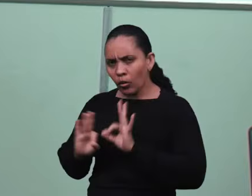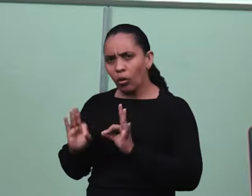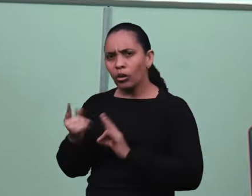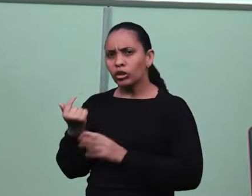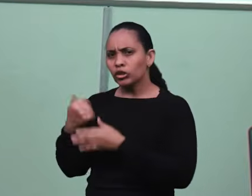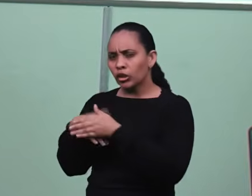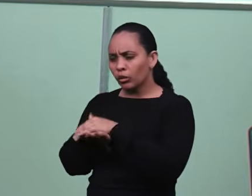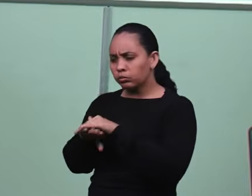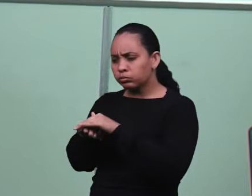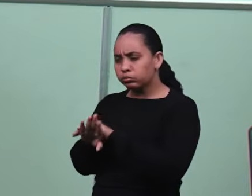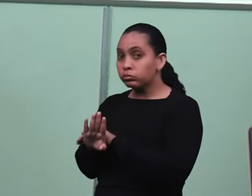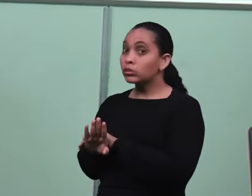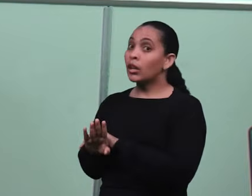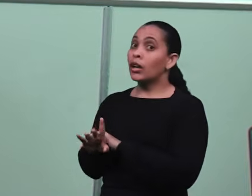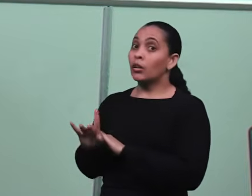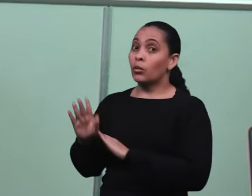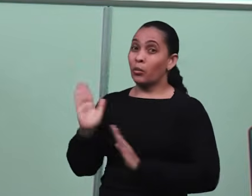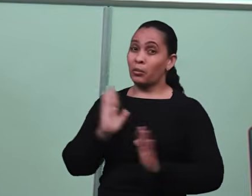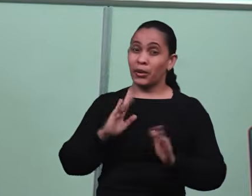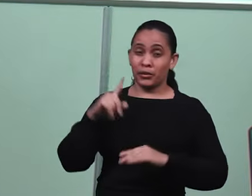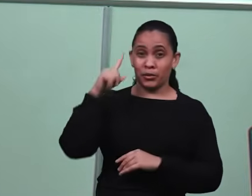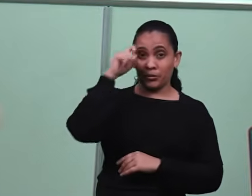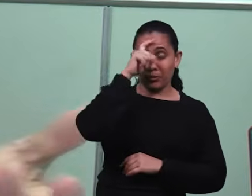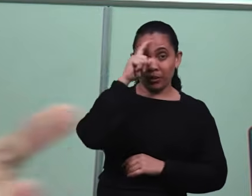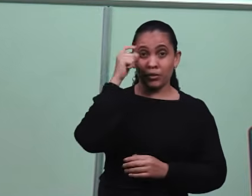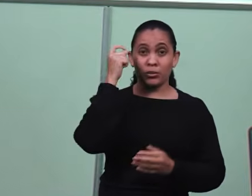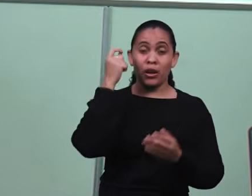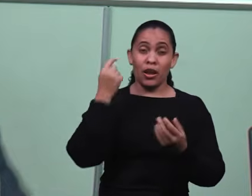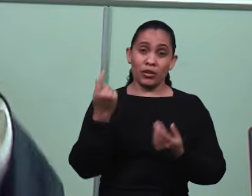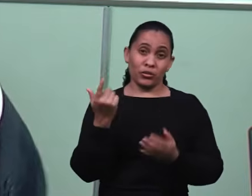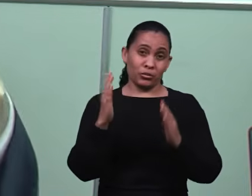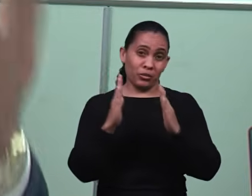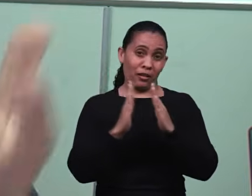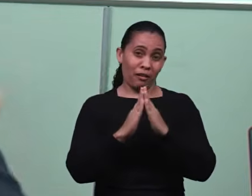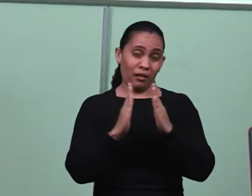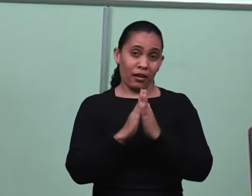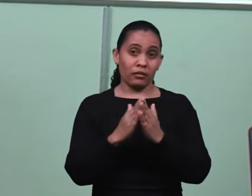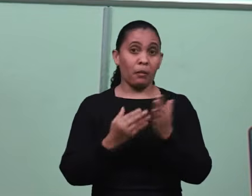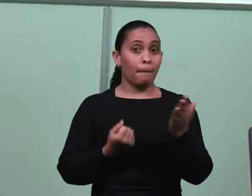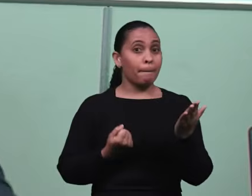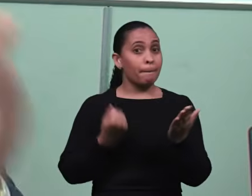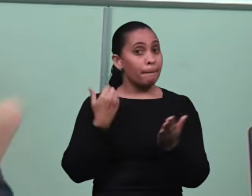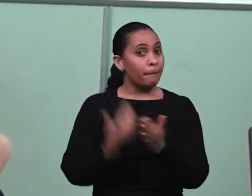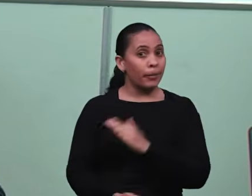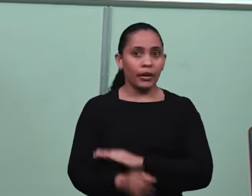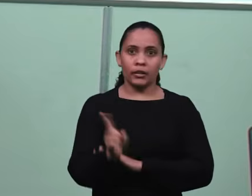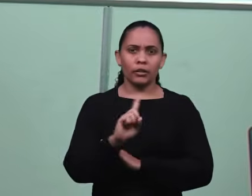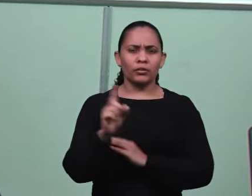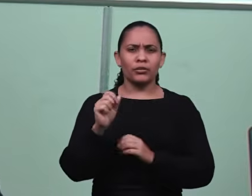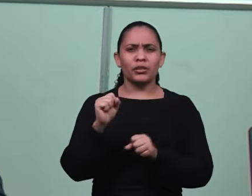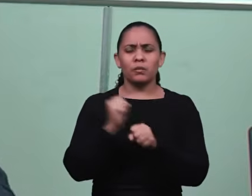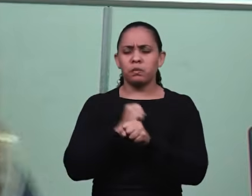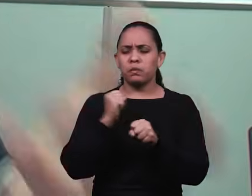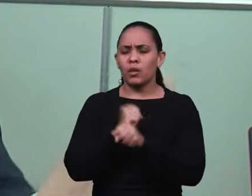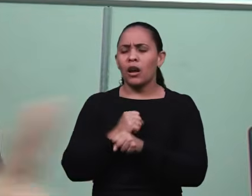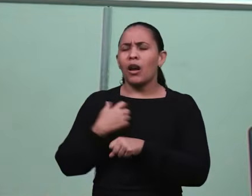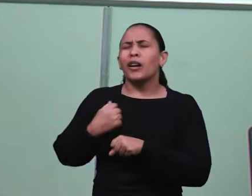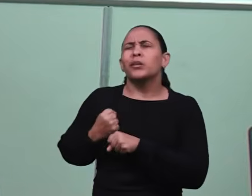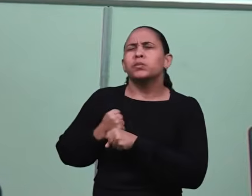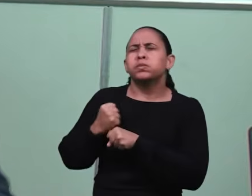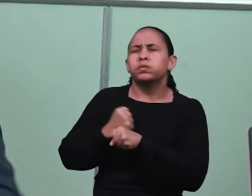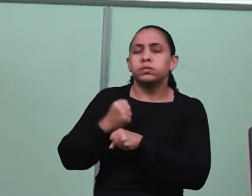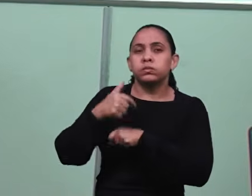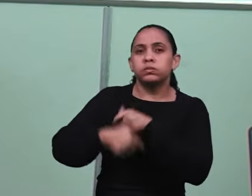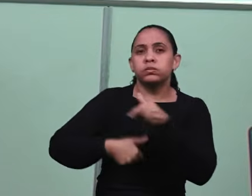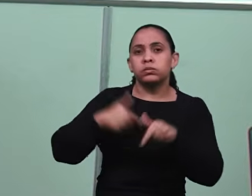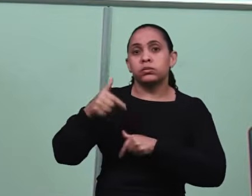quê? Para que você não seja devorado, você não venha perder sua casa, aquilo que você construiu ao longo da vida. Um empresário, às vezes,